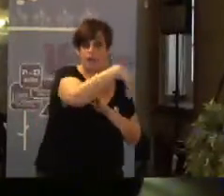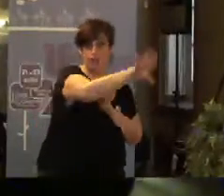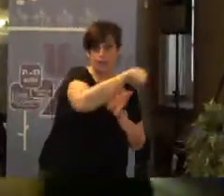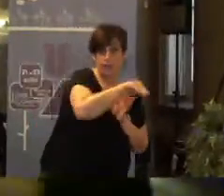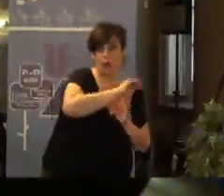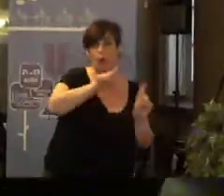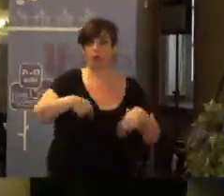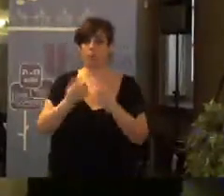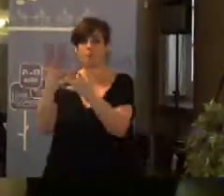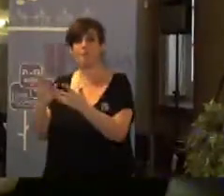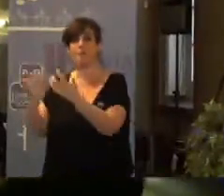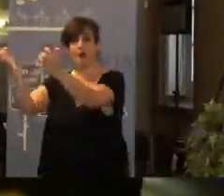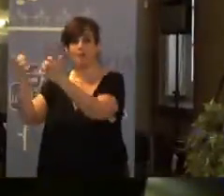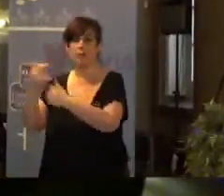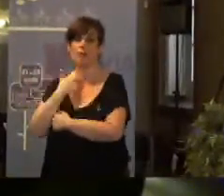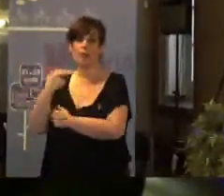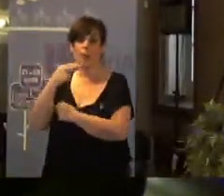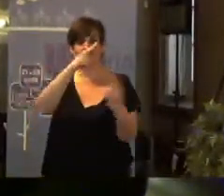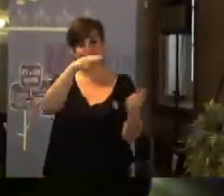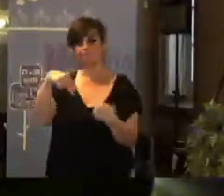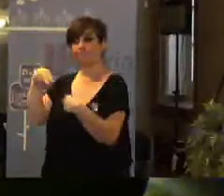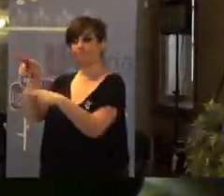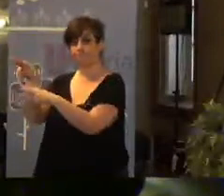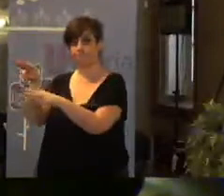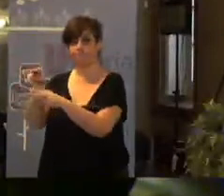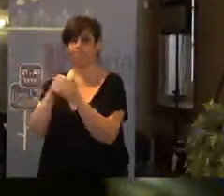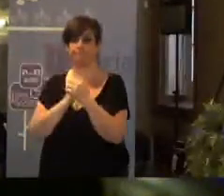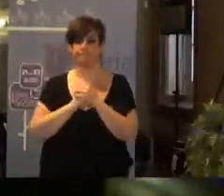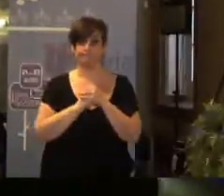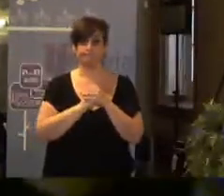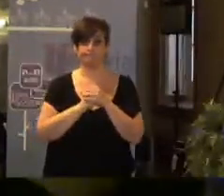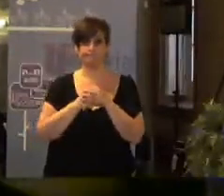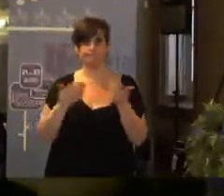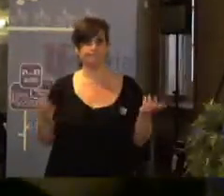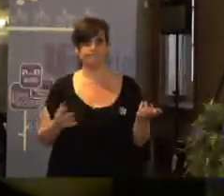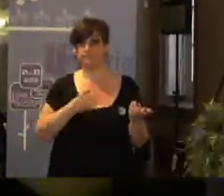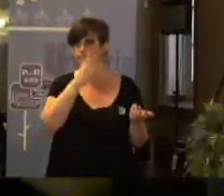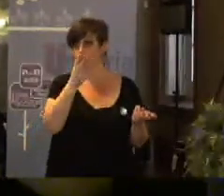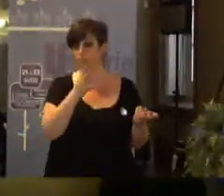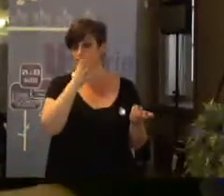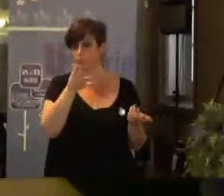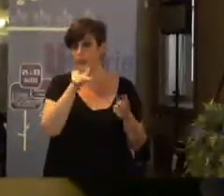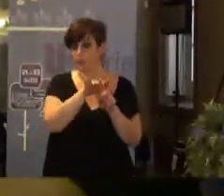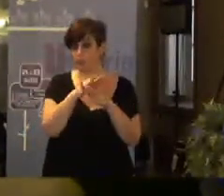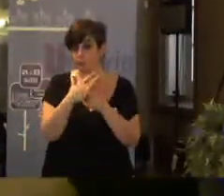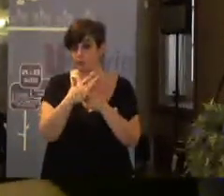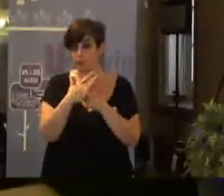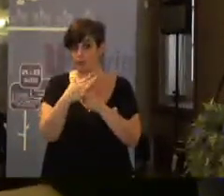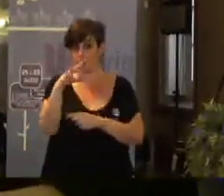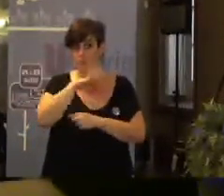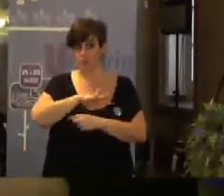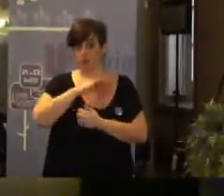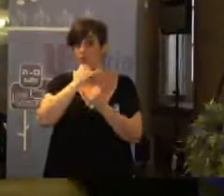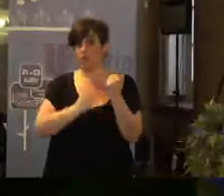ter momentos como aquele que estamos a viver agora, em que, por virtude das circunstâncias que deram origem